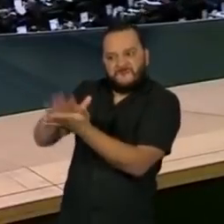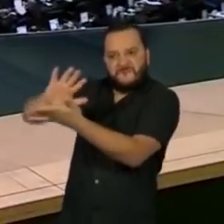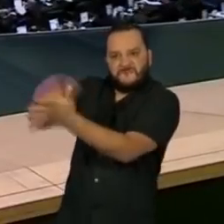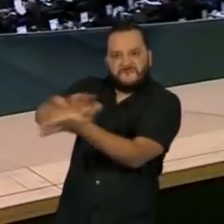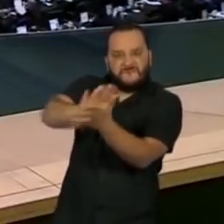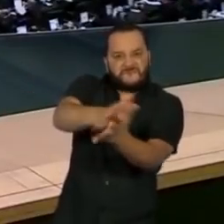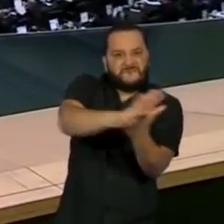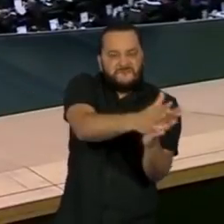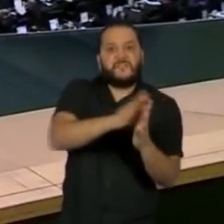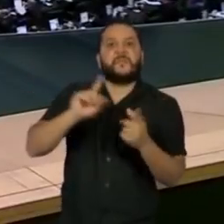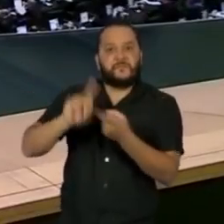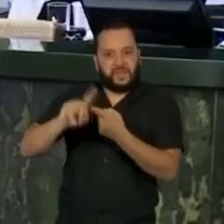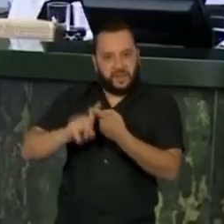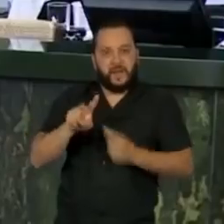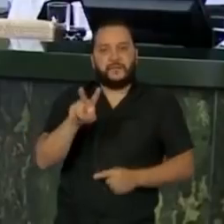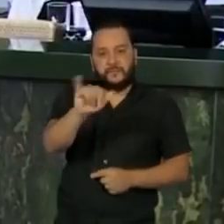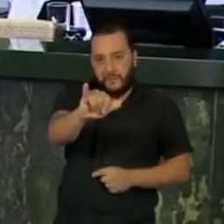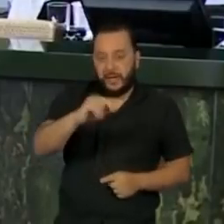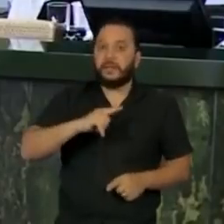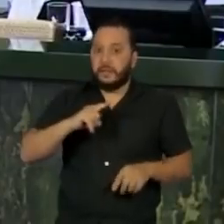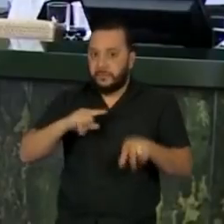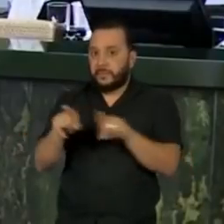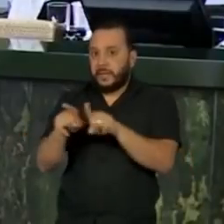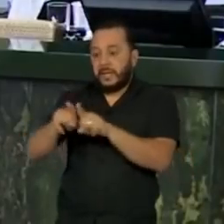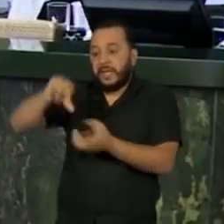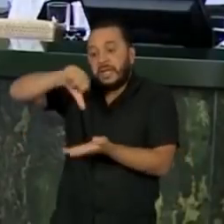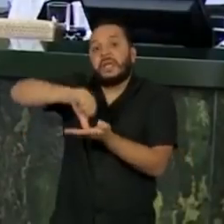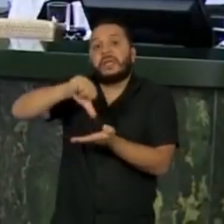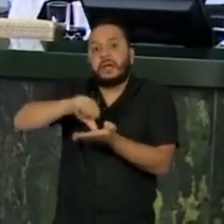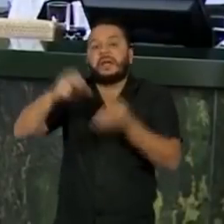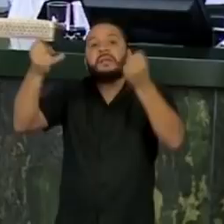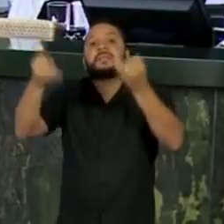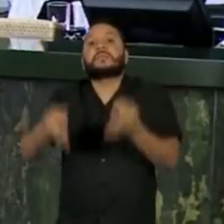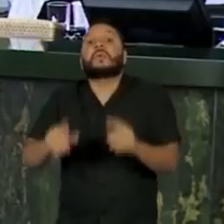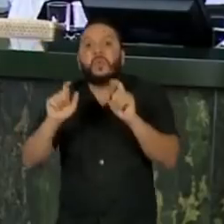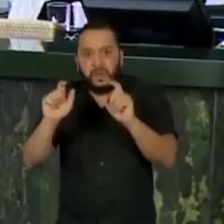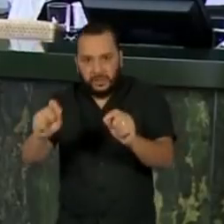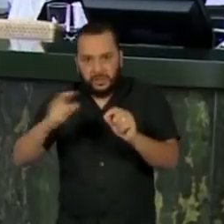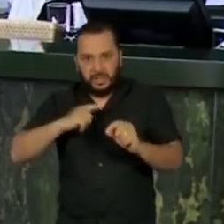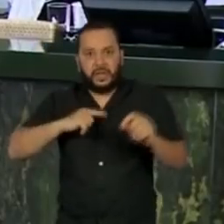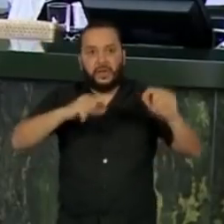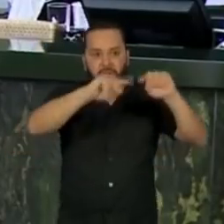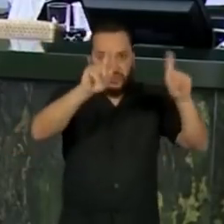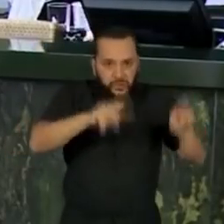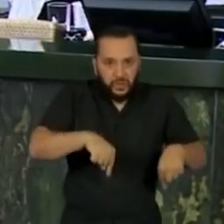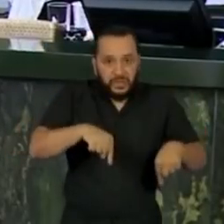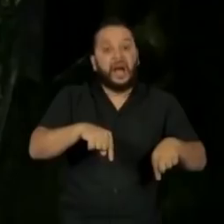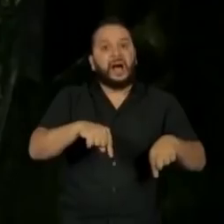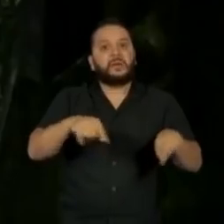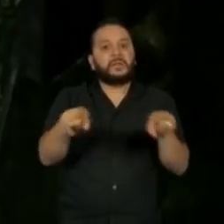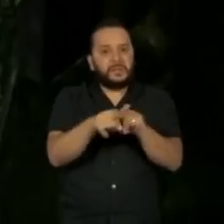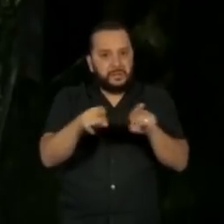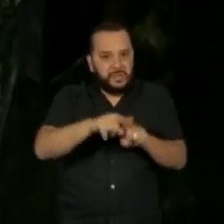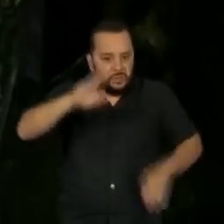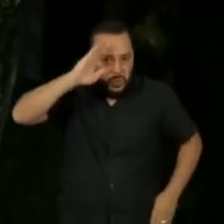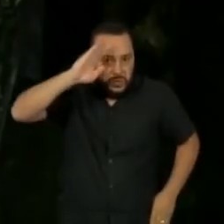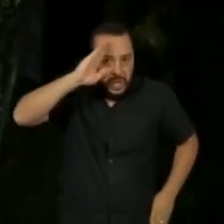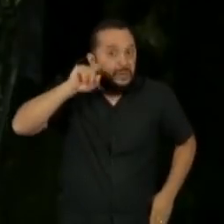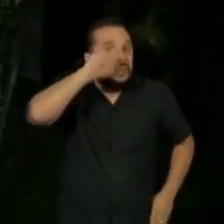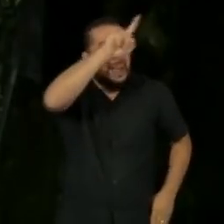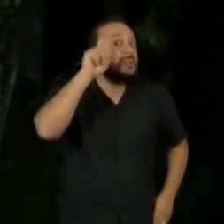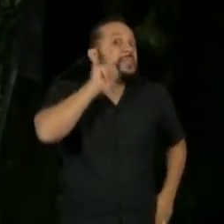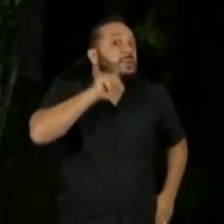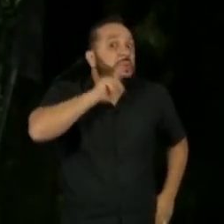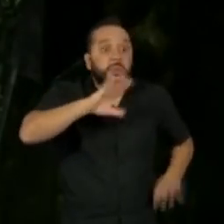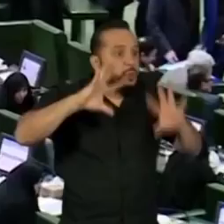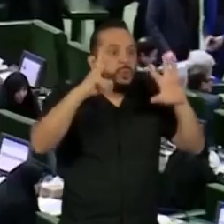parlamento iraniano votou hoje uma lei que classifica todas as forças e funcionários dos Estados Unidos envolvidos na morte